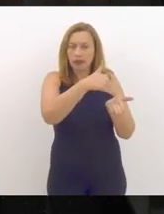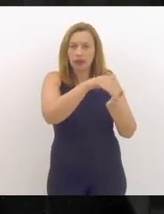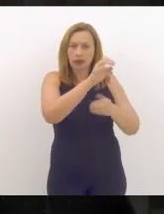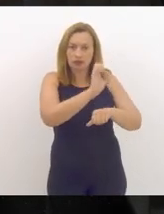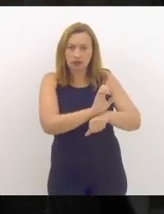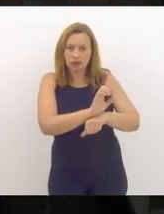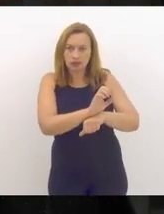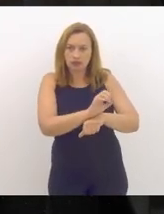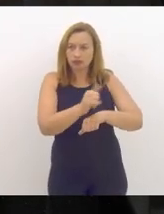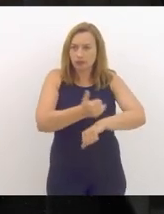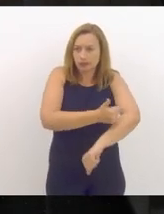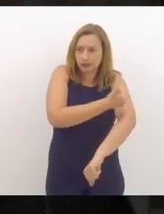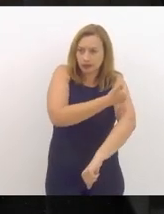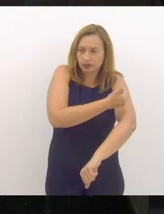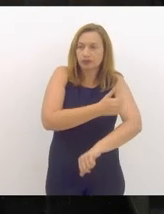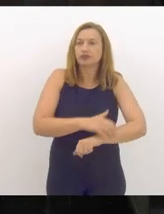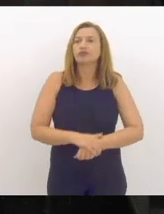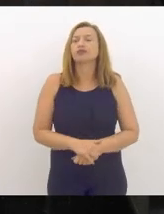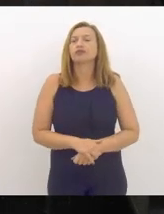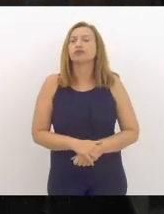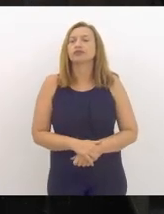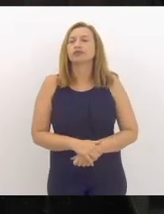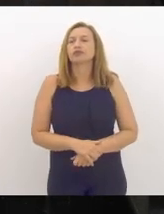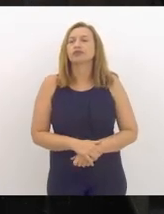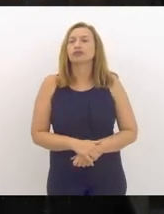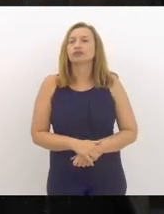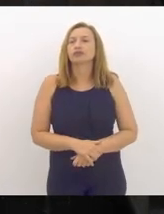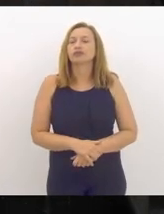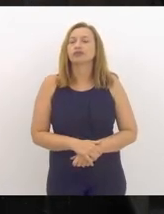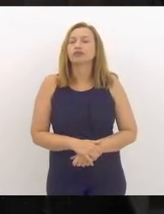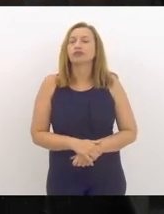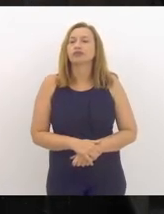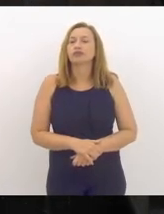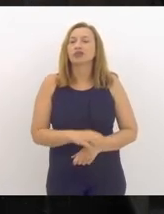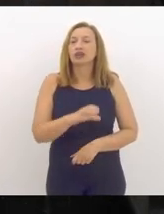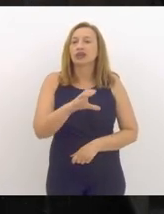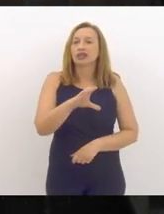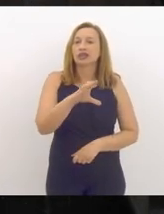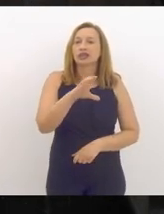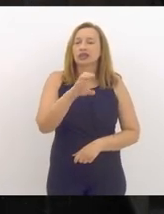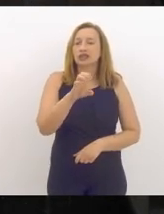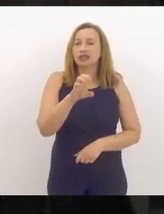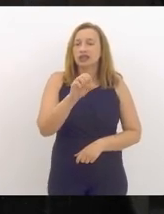Estado de Infraestrutura, chamado na régua CEINFRA,